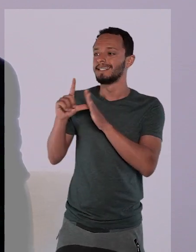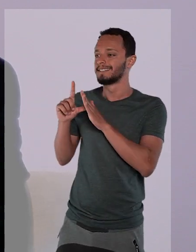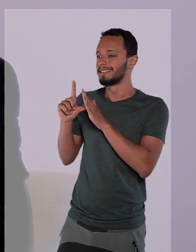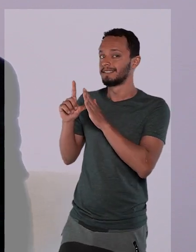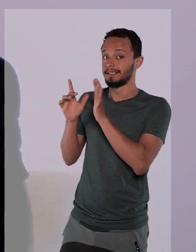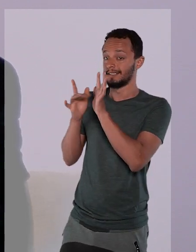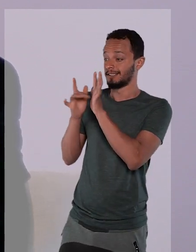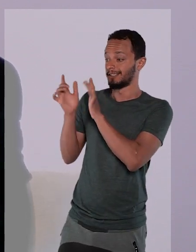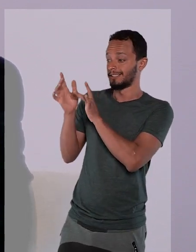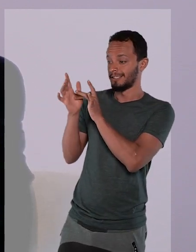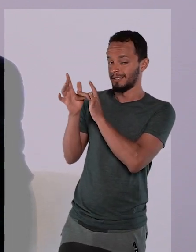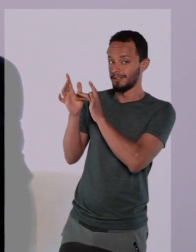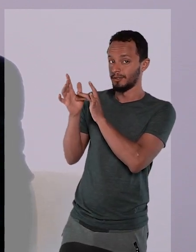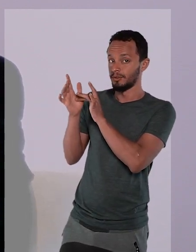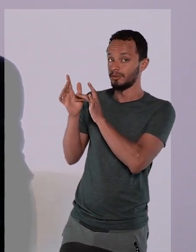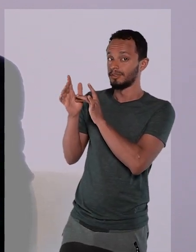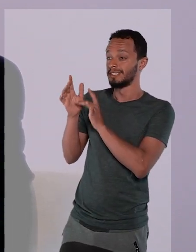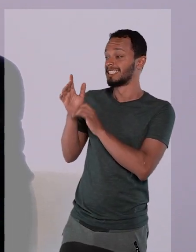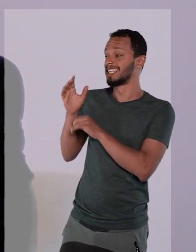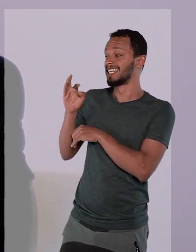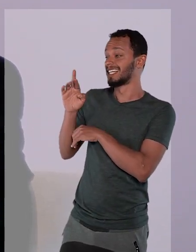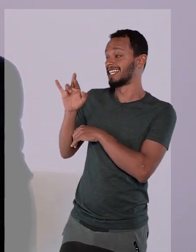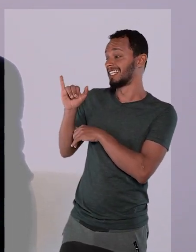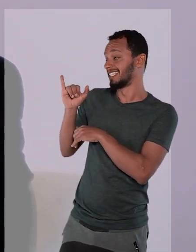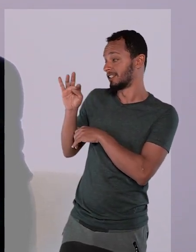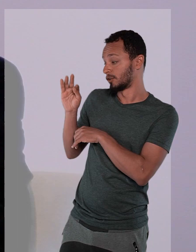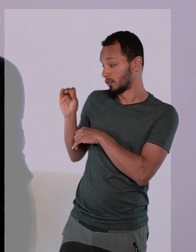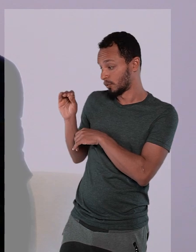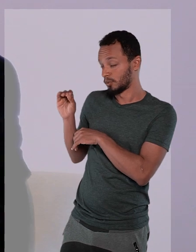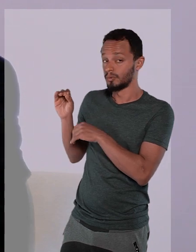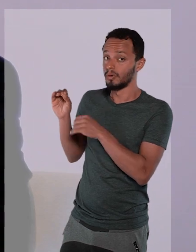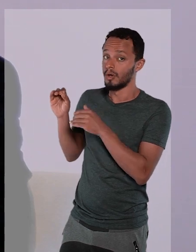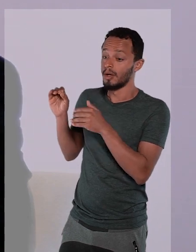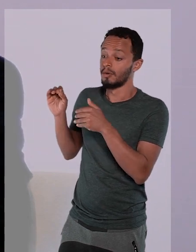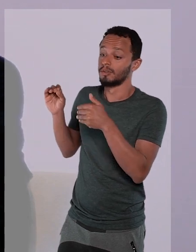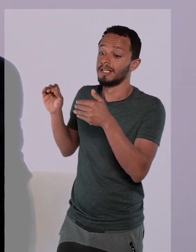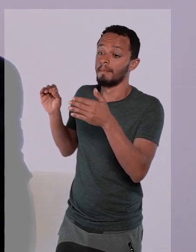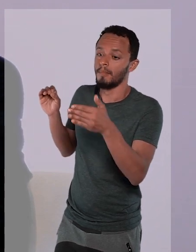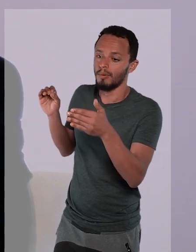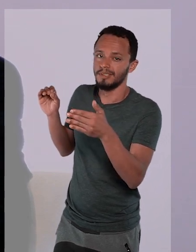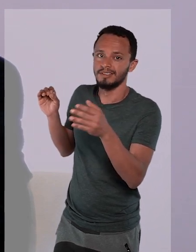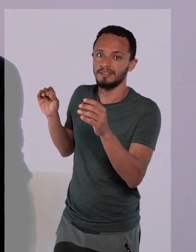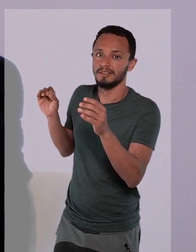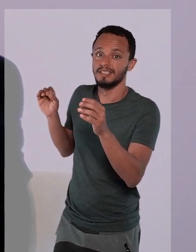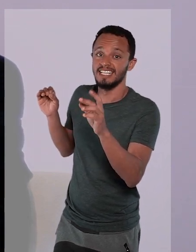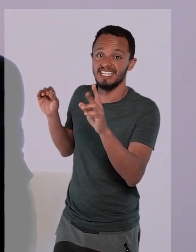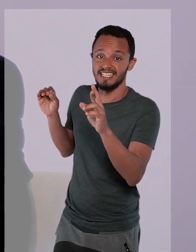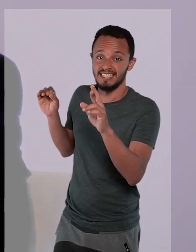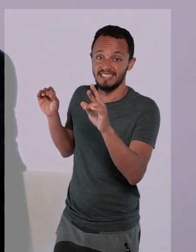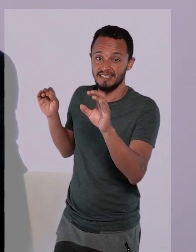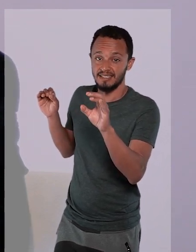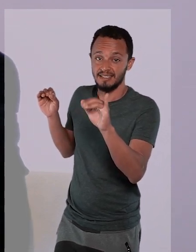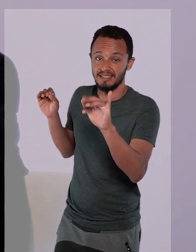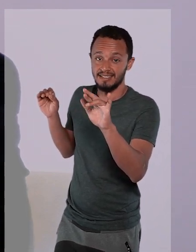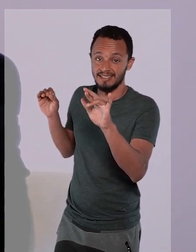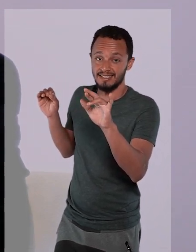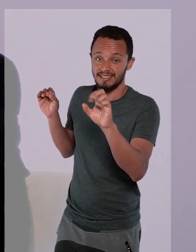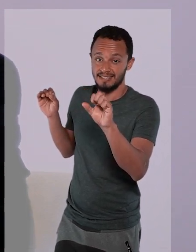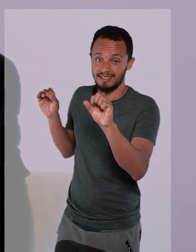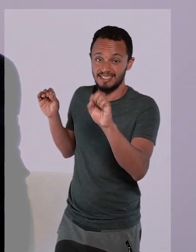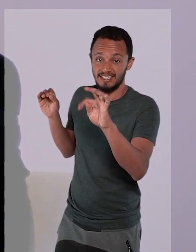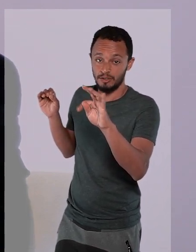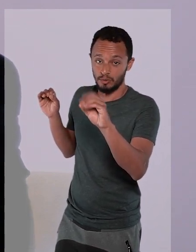de Cristo, ou antes da Covid e depois da Covid, né? Isso é genial, né? E eu gostaria